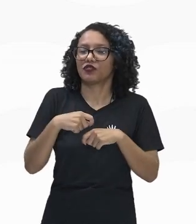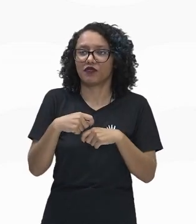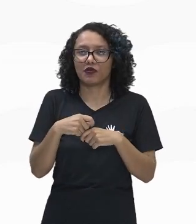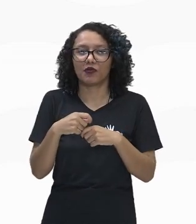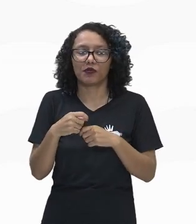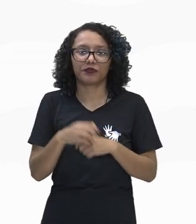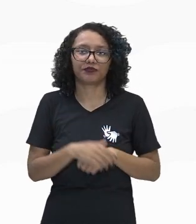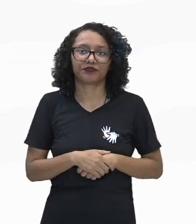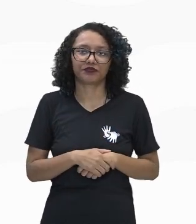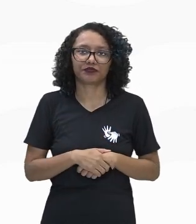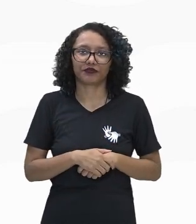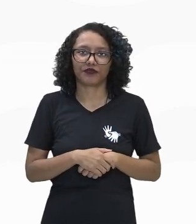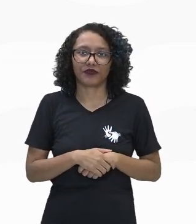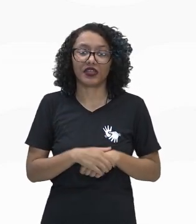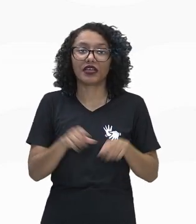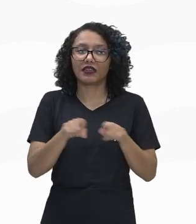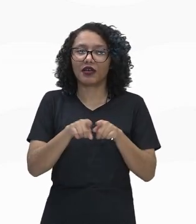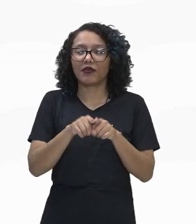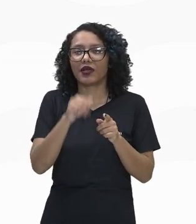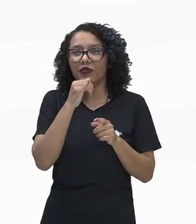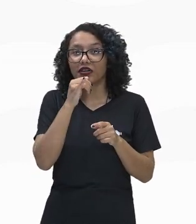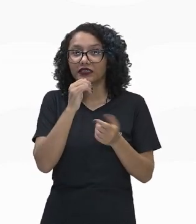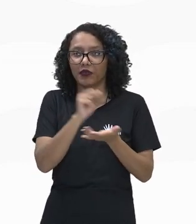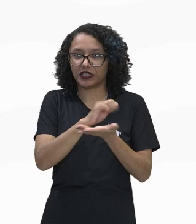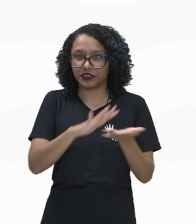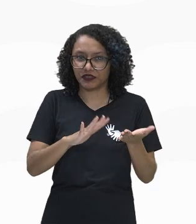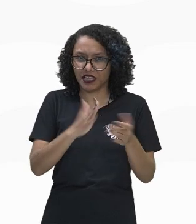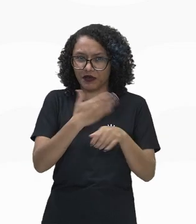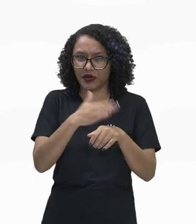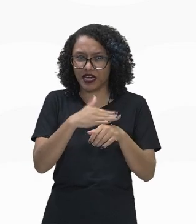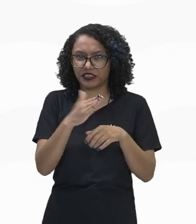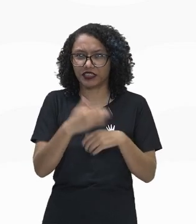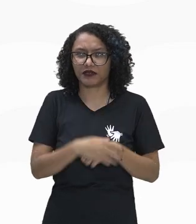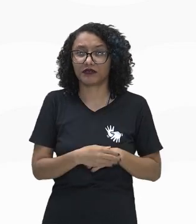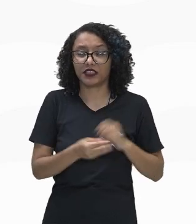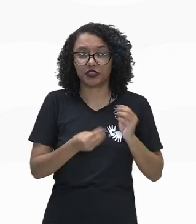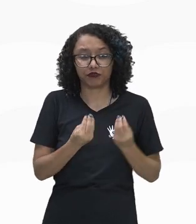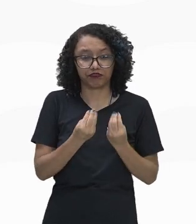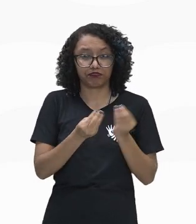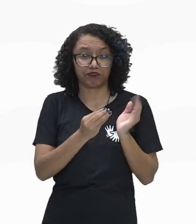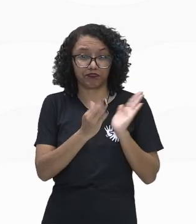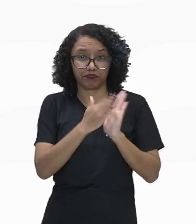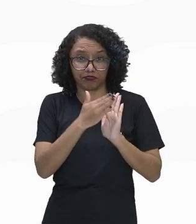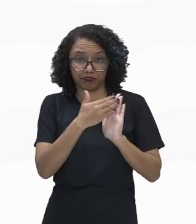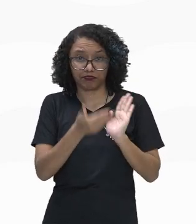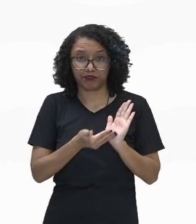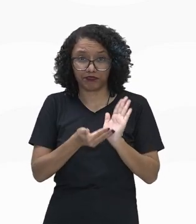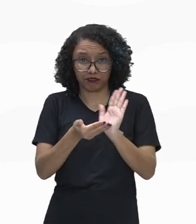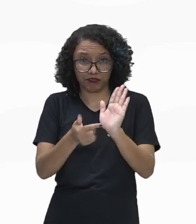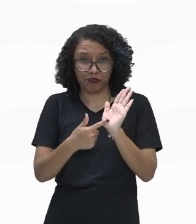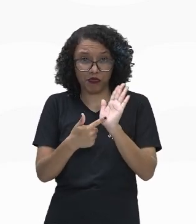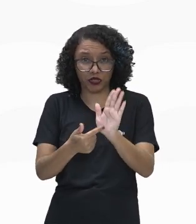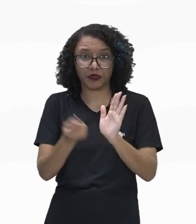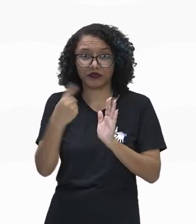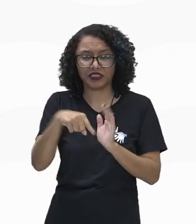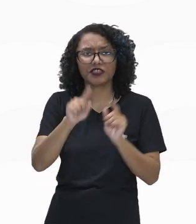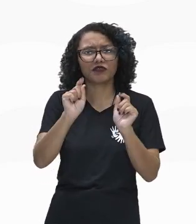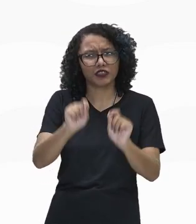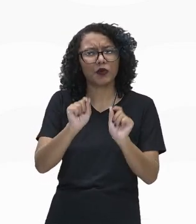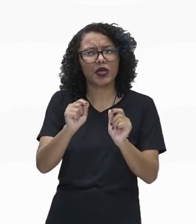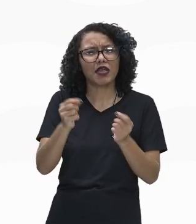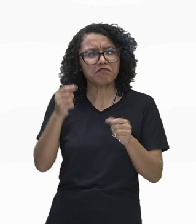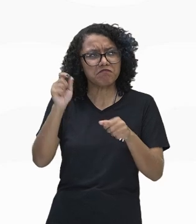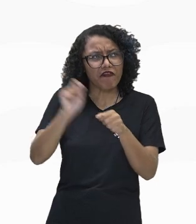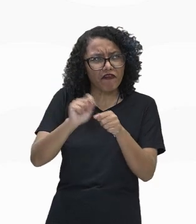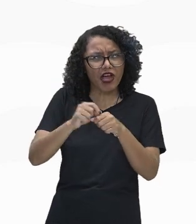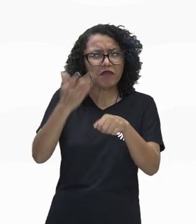propõe alguma atividade para vocês e vocês conseguem reformular essa atividade com tanta criatividade, com tanta inovação. Isso